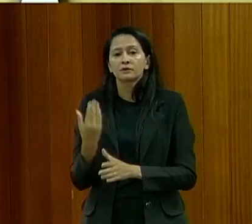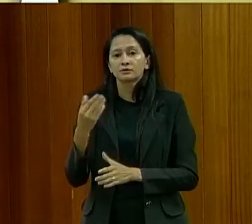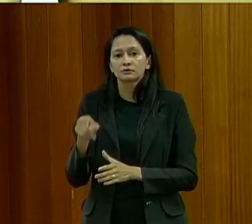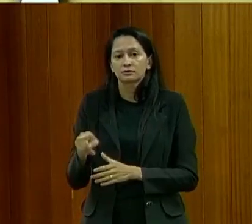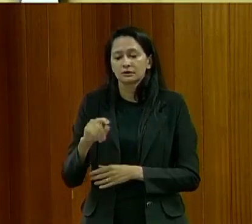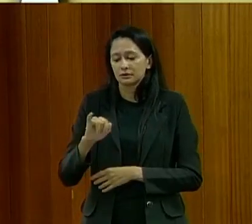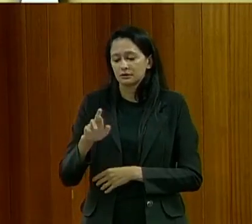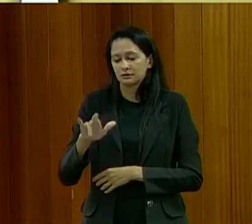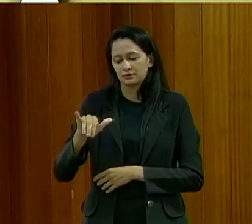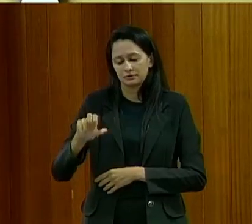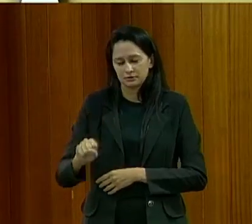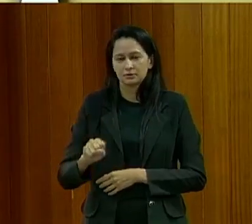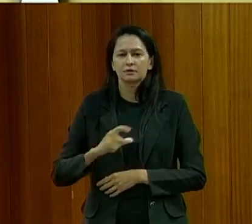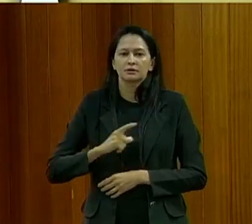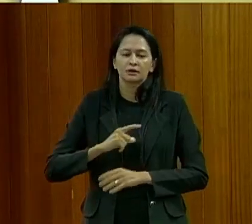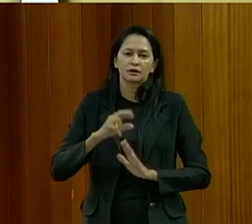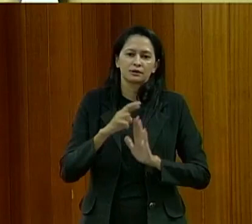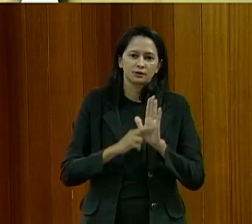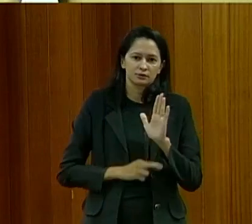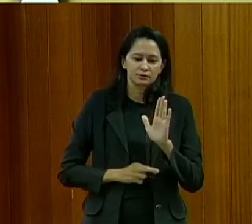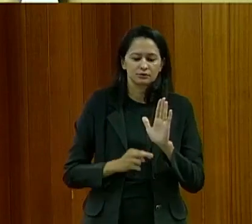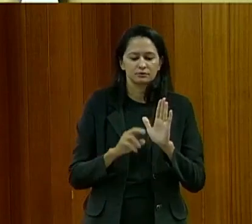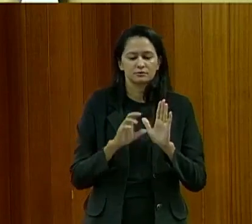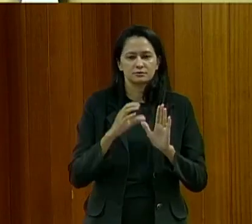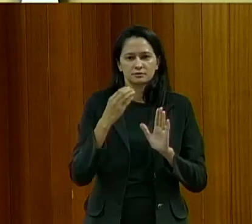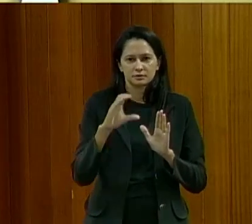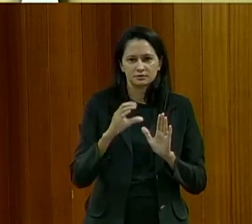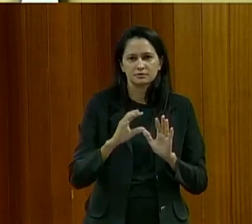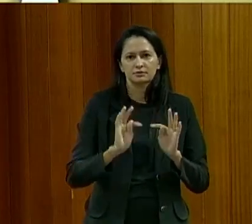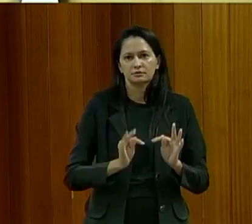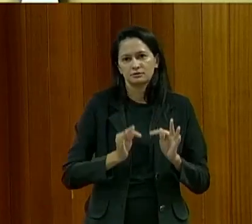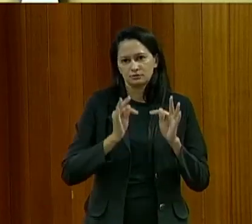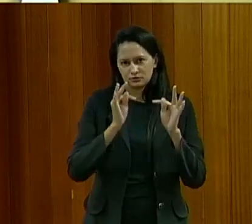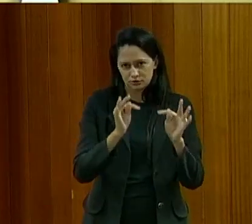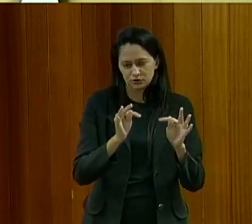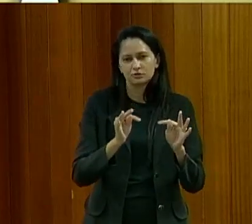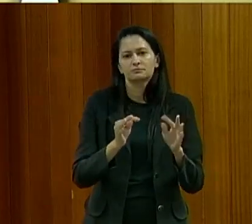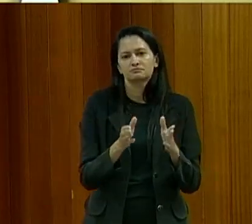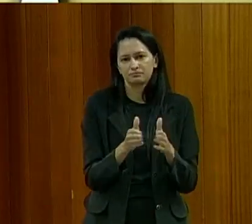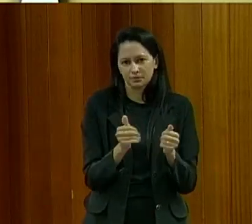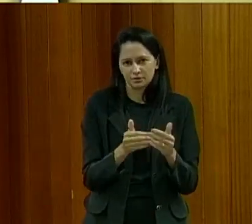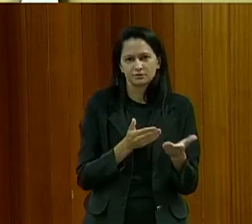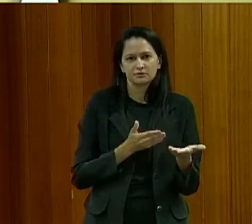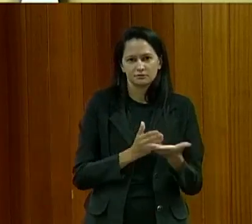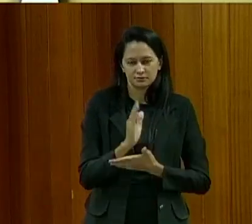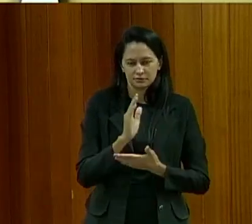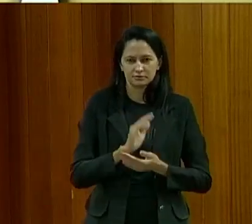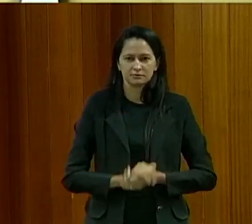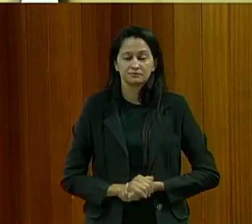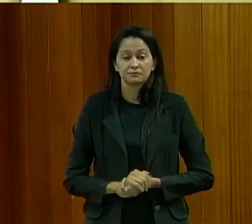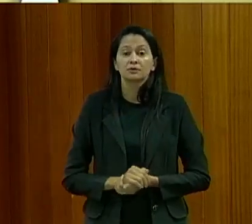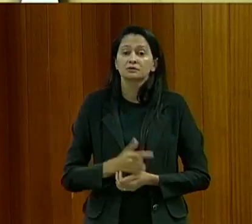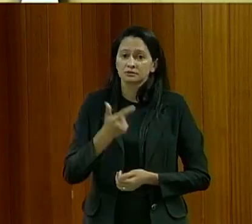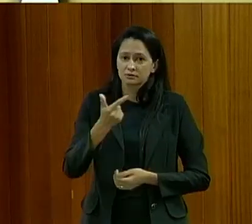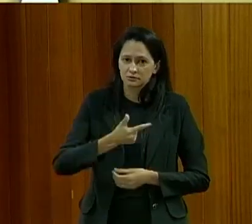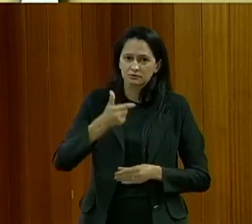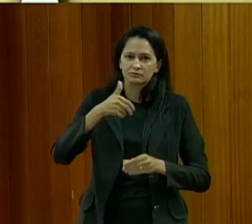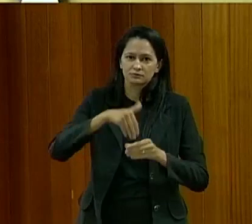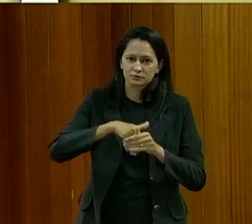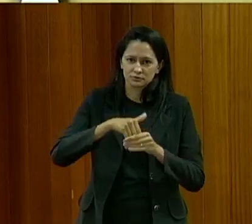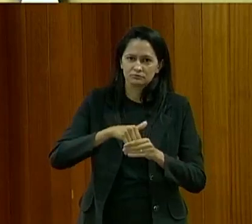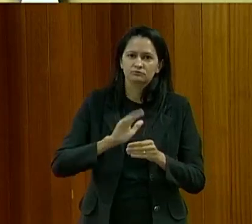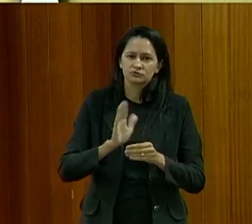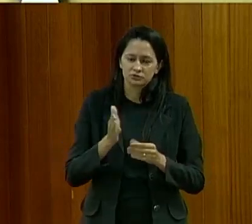Cultura e Ciência e Tecnologia, relator vereador Isaías Ribeiro, pela aprovação. Segunda votação, o projeto foi aprovado